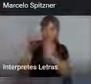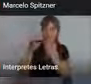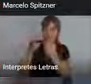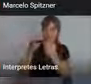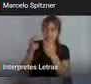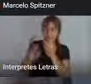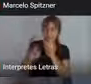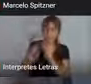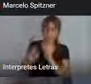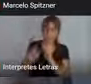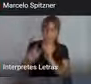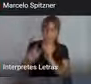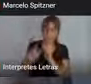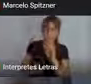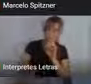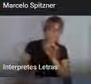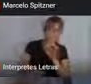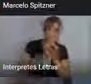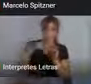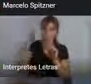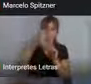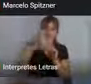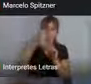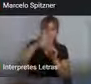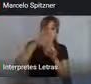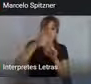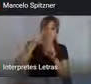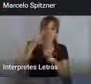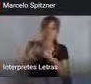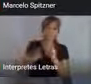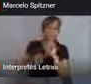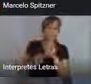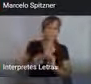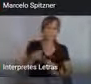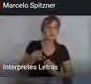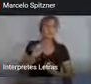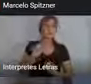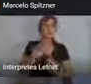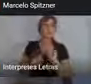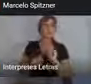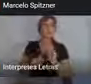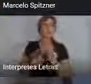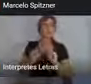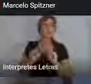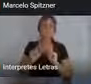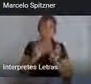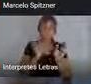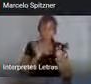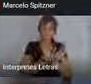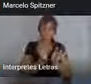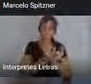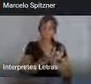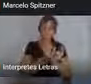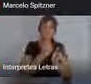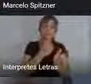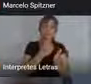que uma das primeiras decisões a serem tomadas por um grupo que desejava se